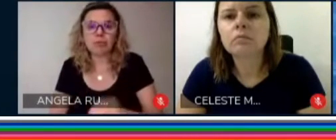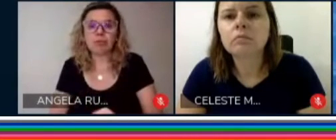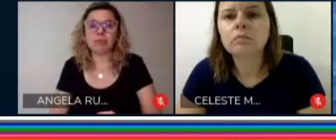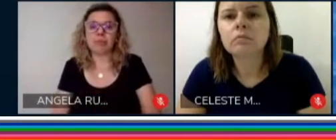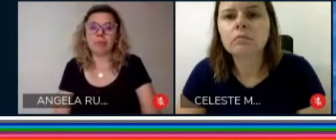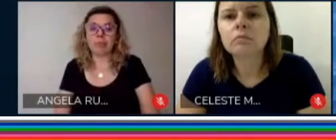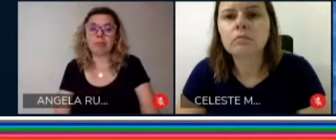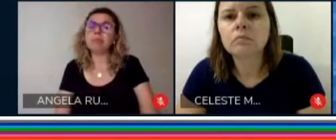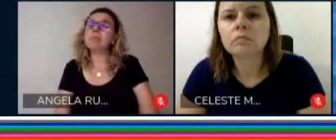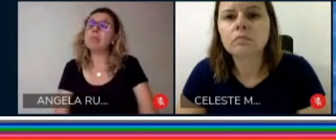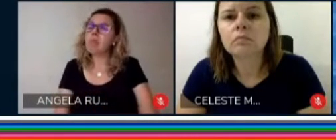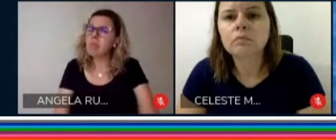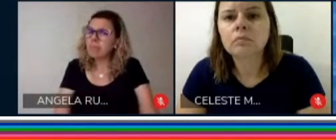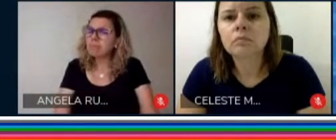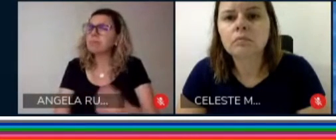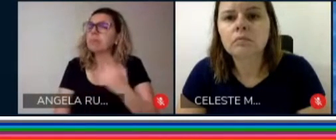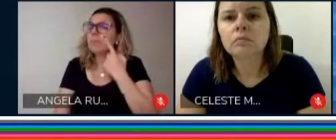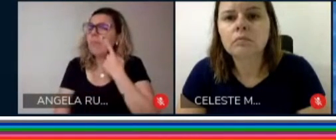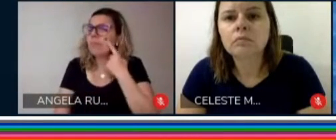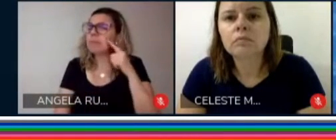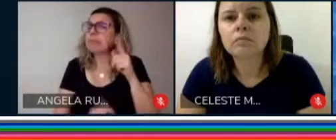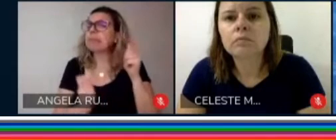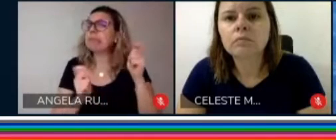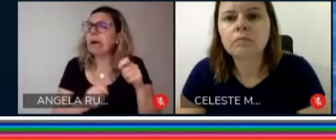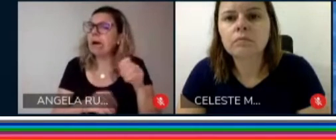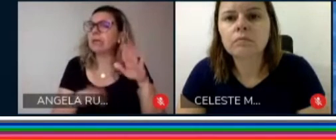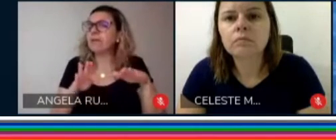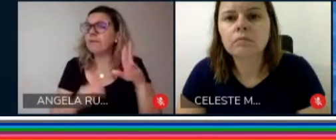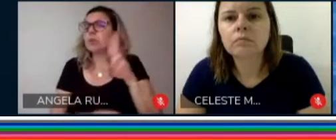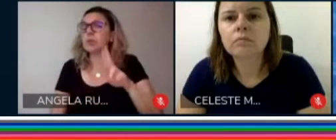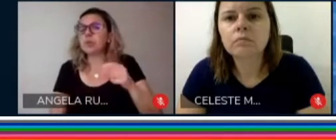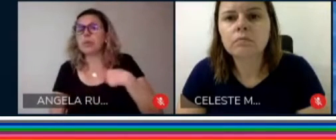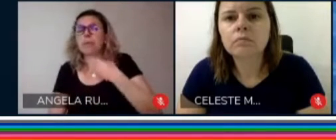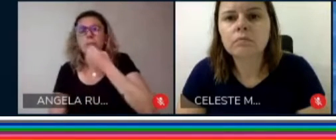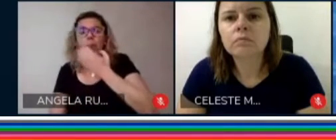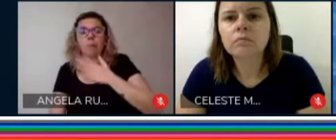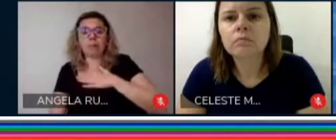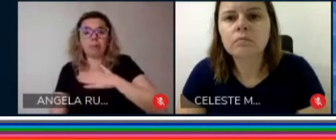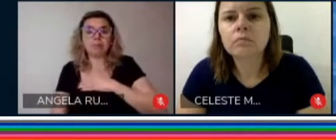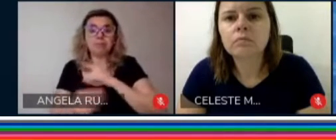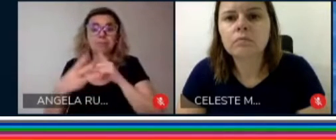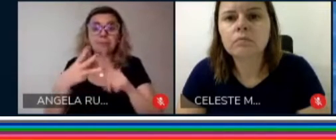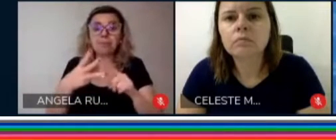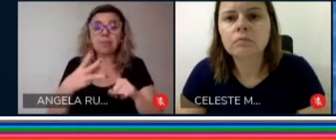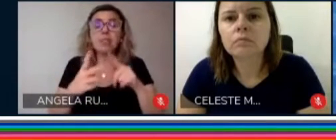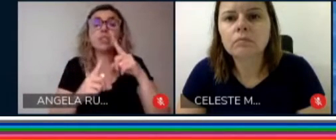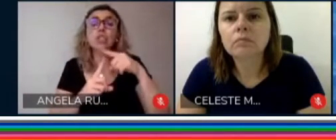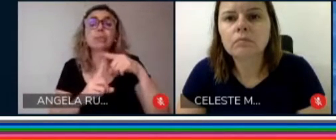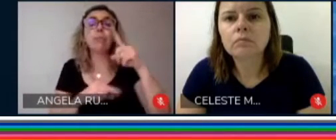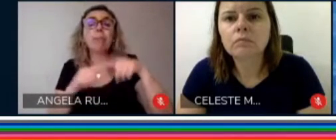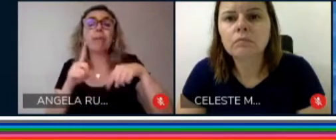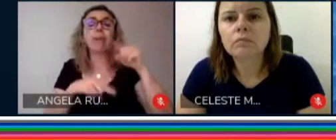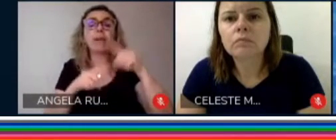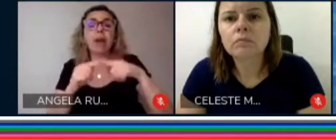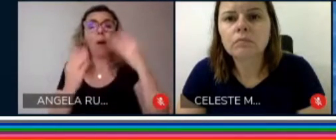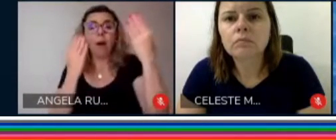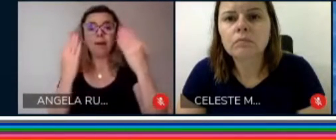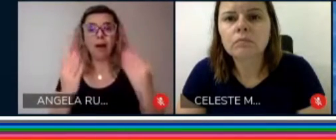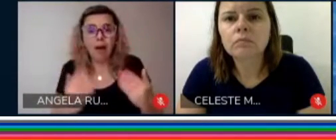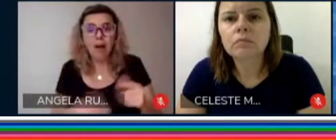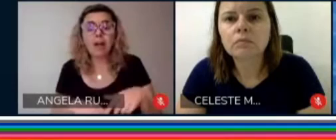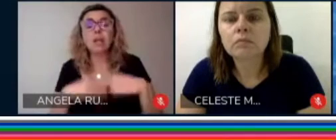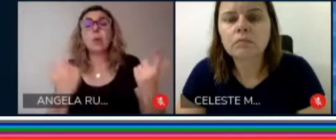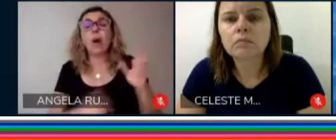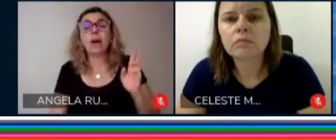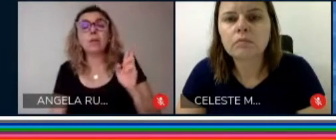e ver, isso aqui pode ser útil para mim, né? Ver o tipo de material que foi analisado, ver a que